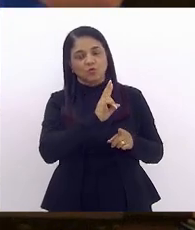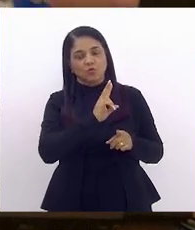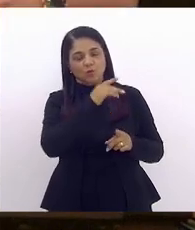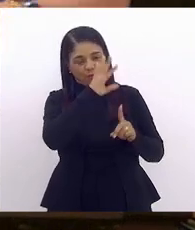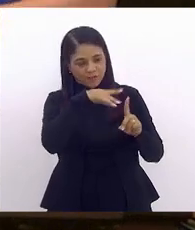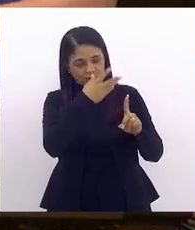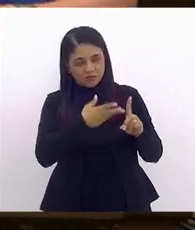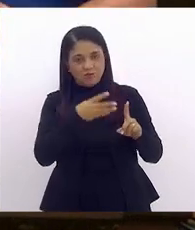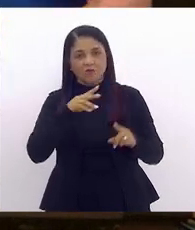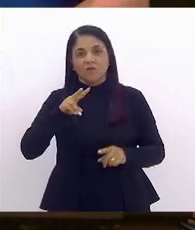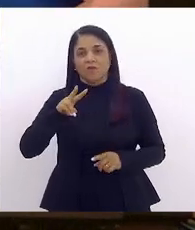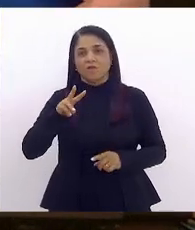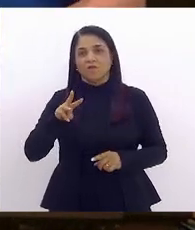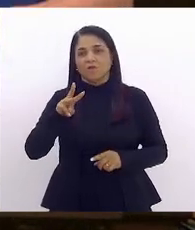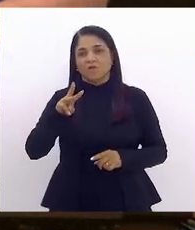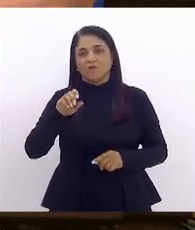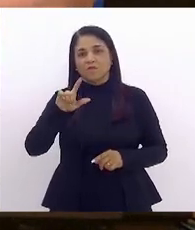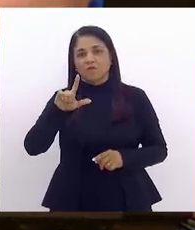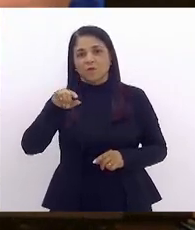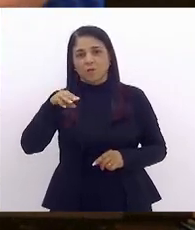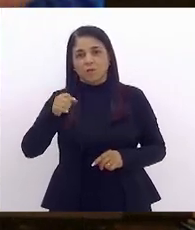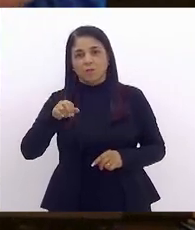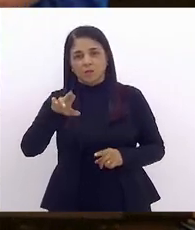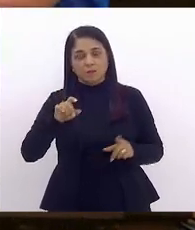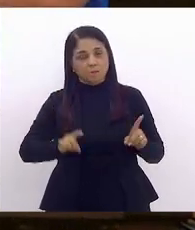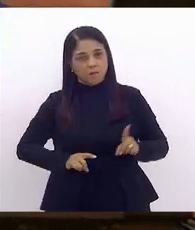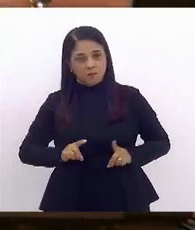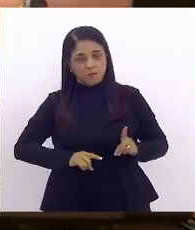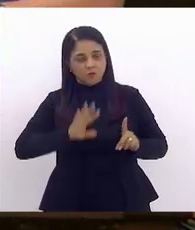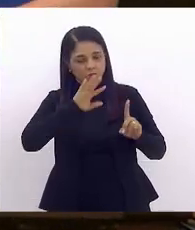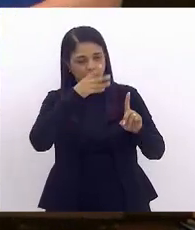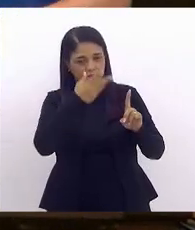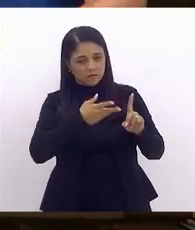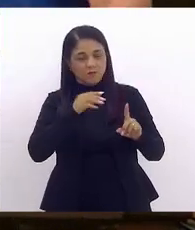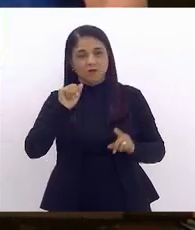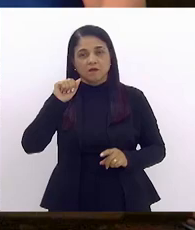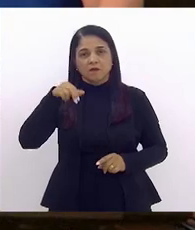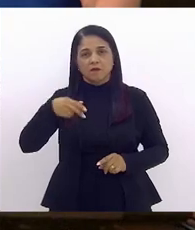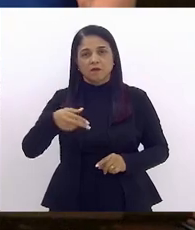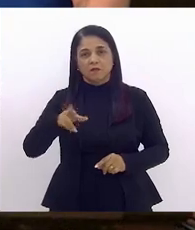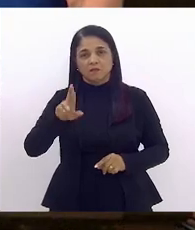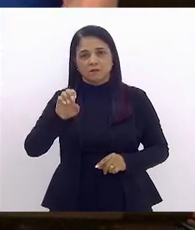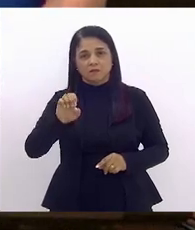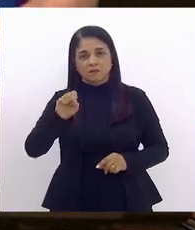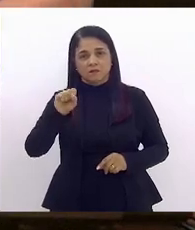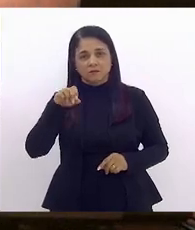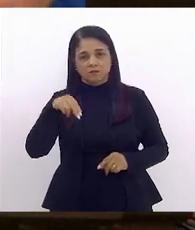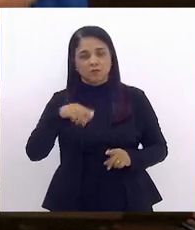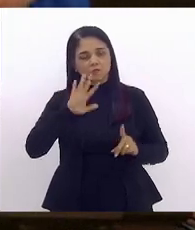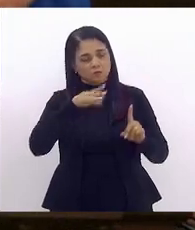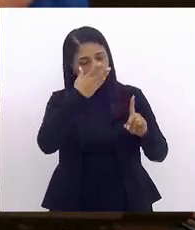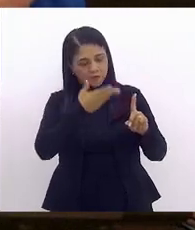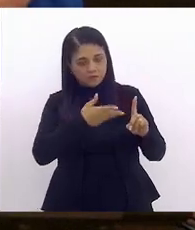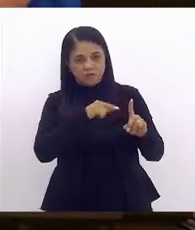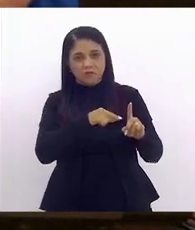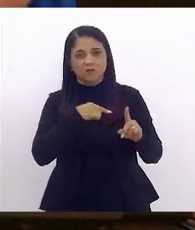Valmi Melo, primo do homenageado. Anderson Mendes, primo do